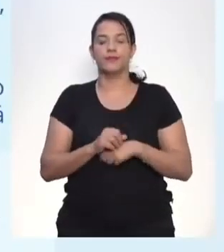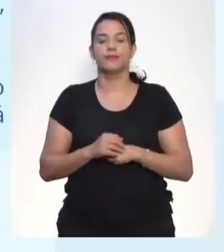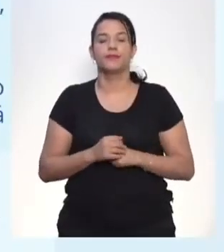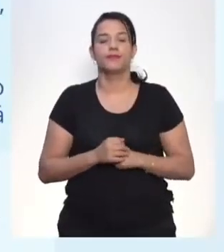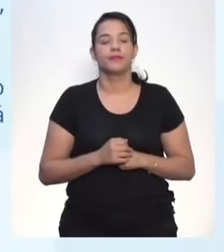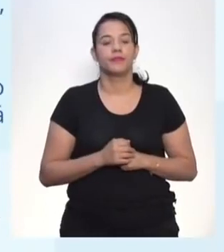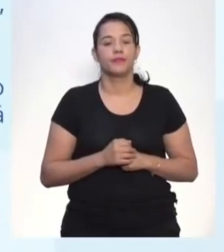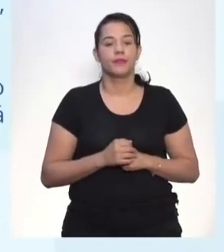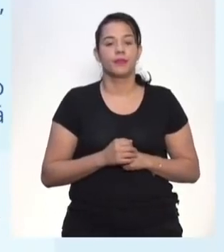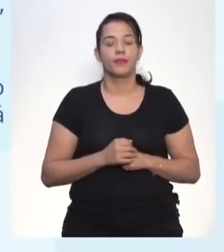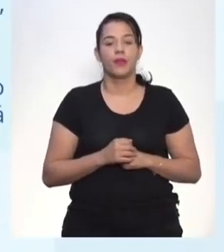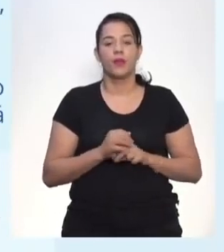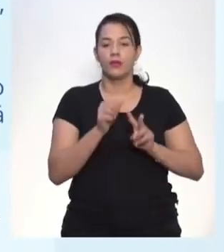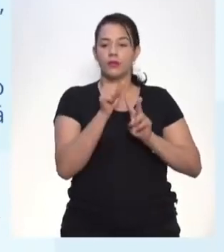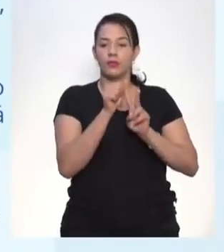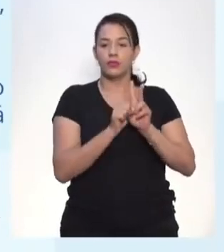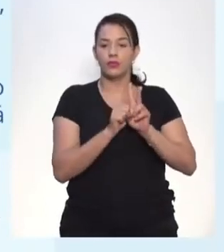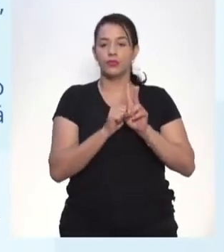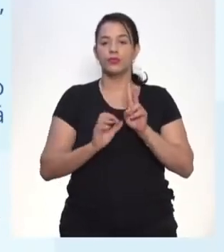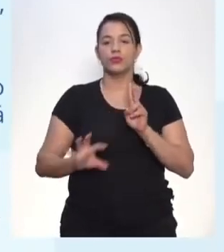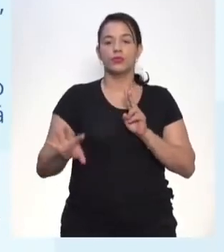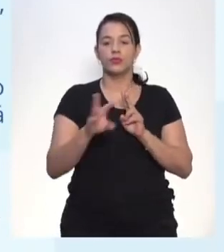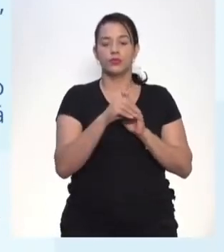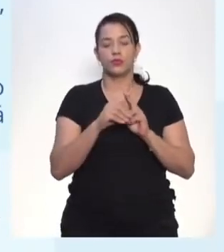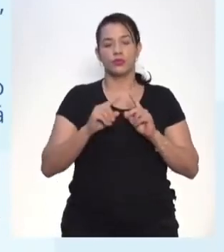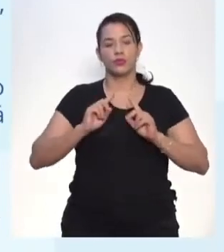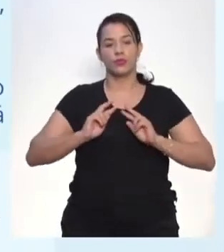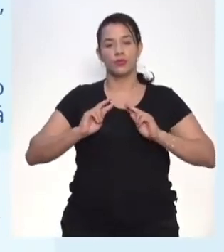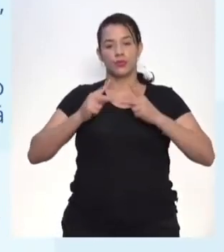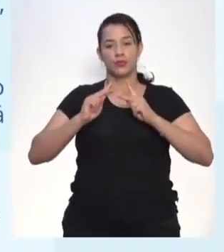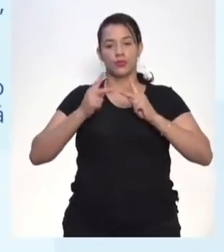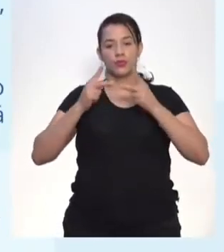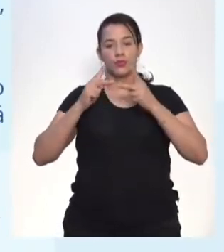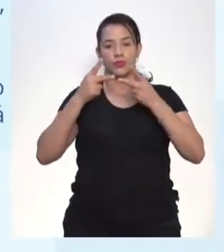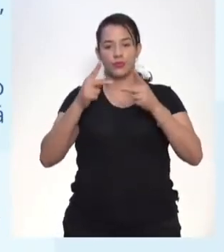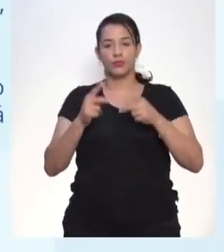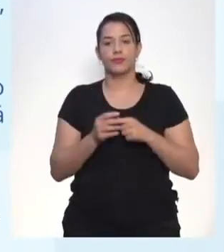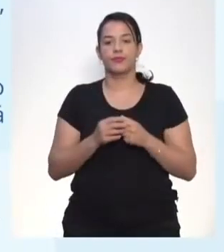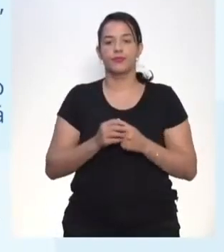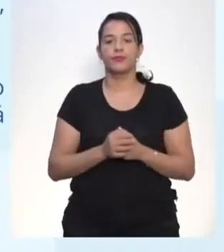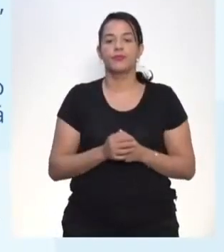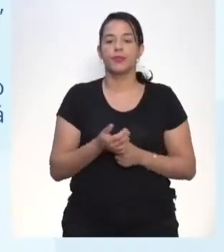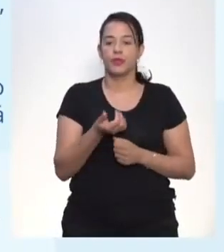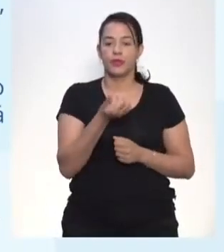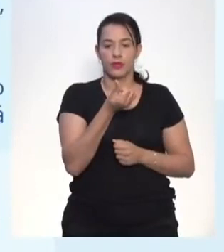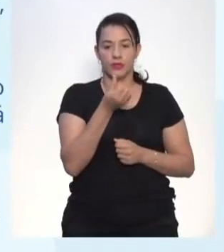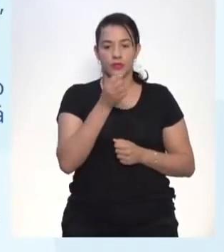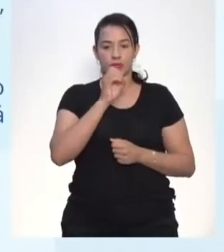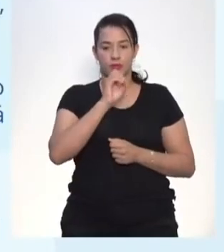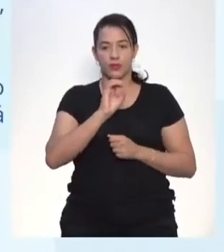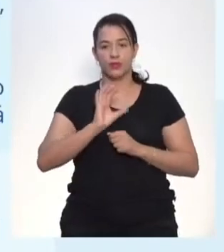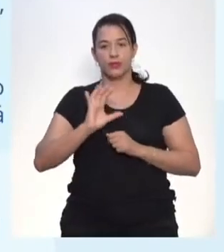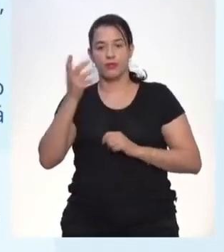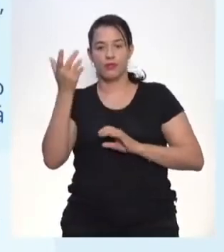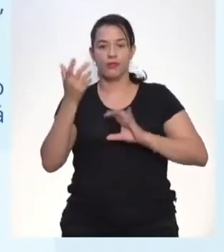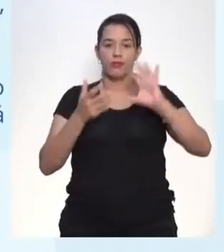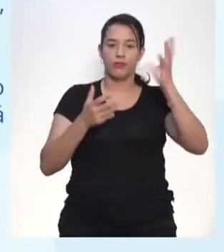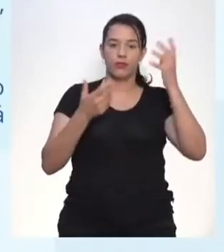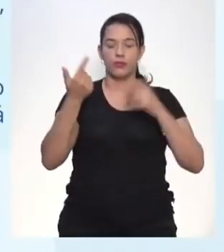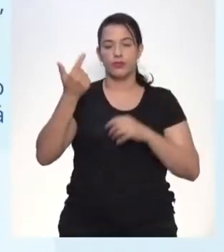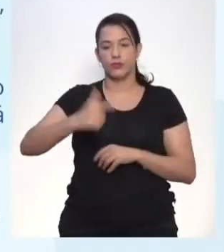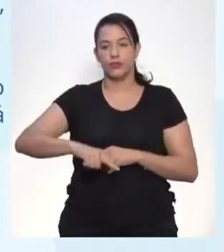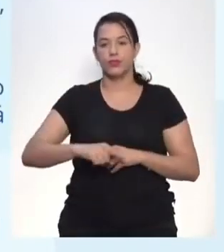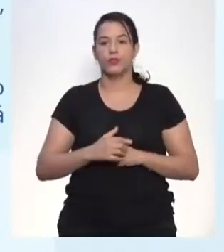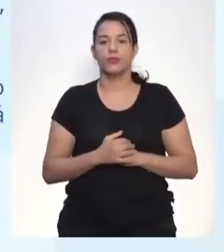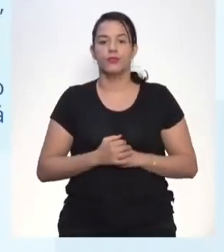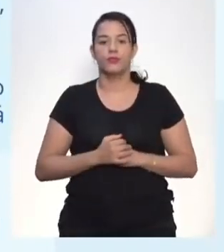dias, tem em todos os múltiplos. Então, daqui a 60 dias, esse evento vai se repetir.